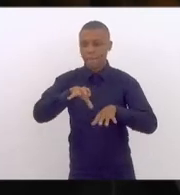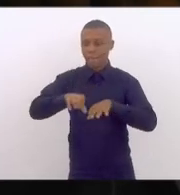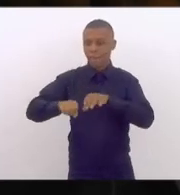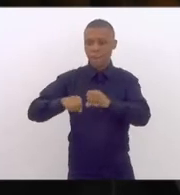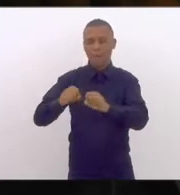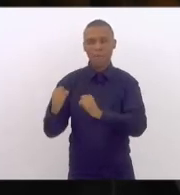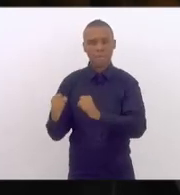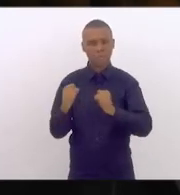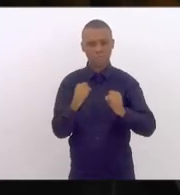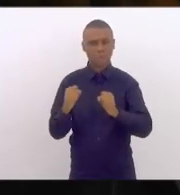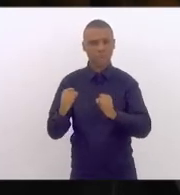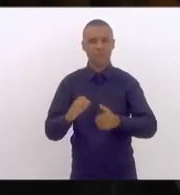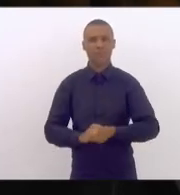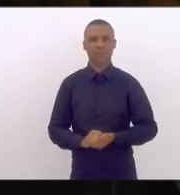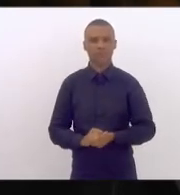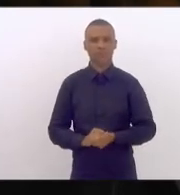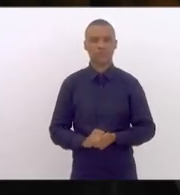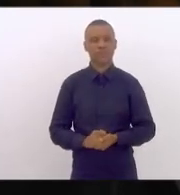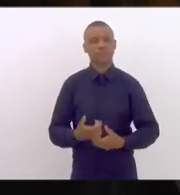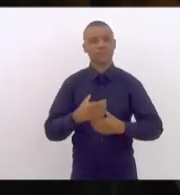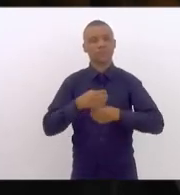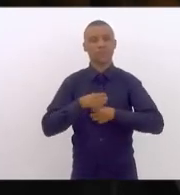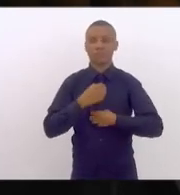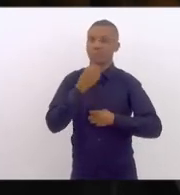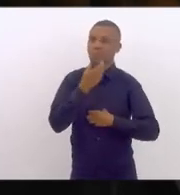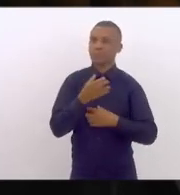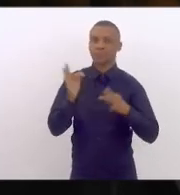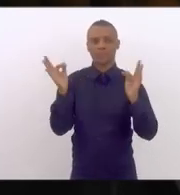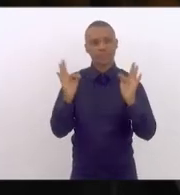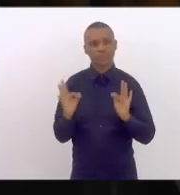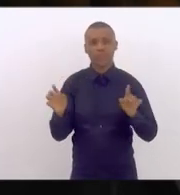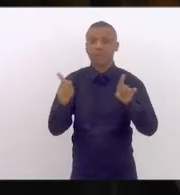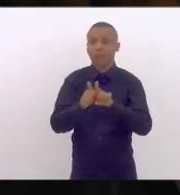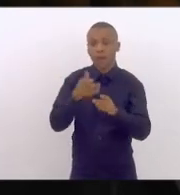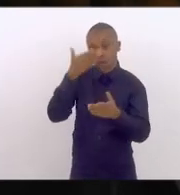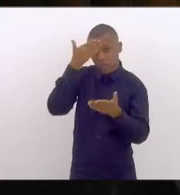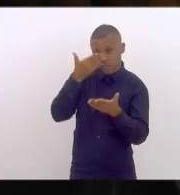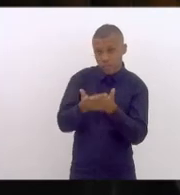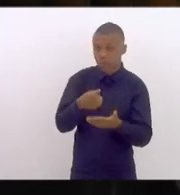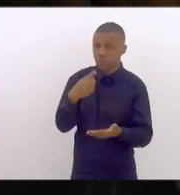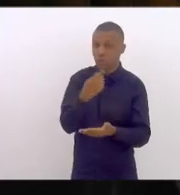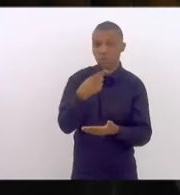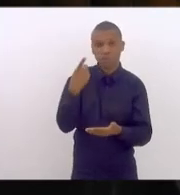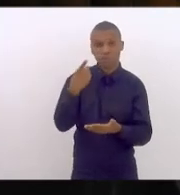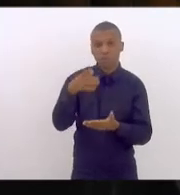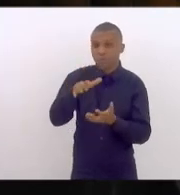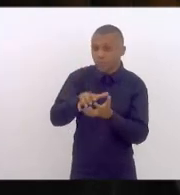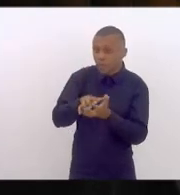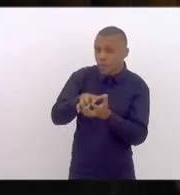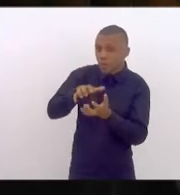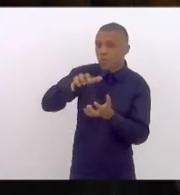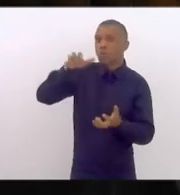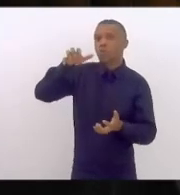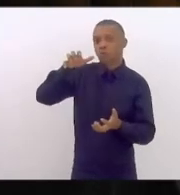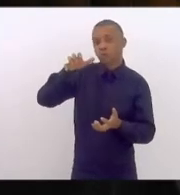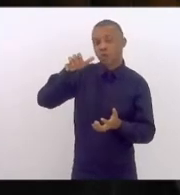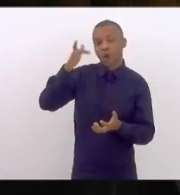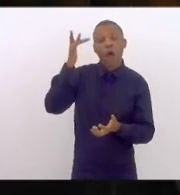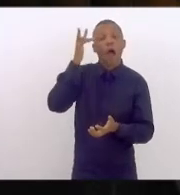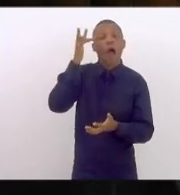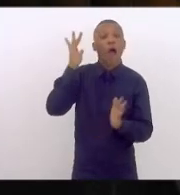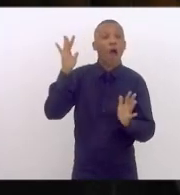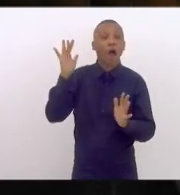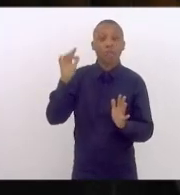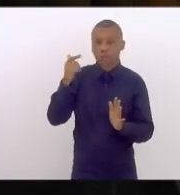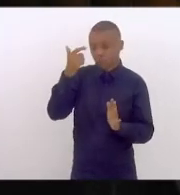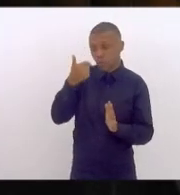e fico muito feliz e também acho que nós somos os mais idosos eu acho e eu